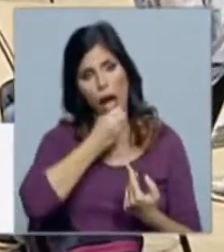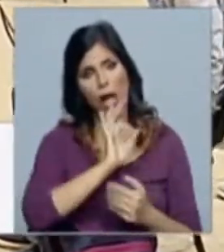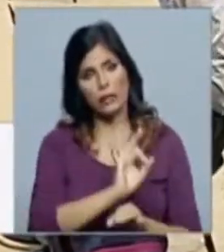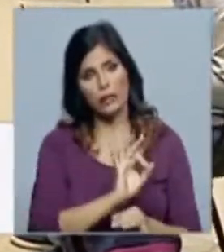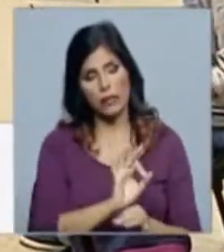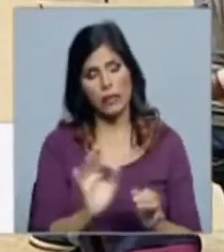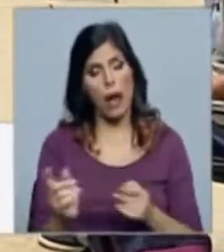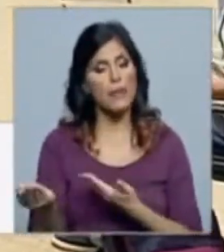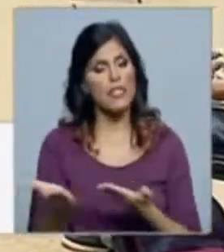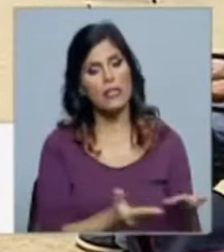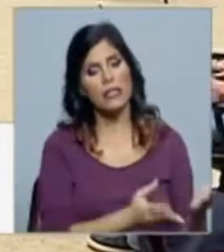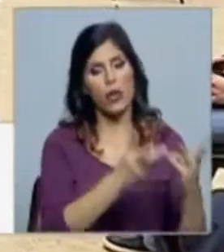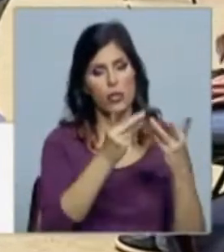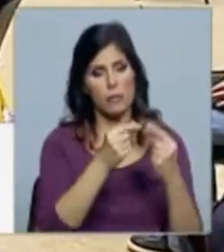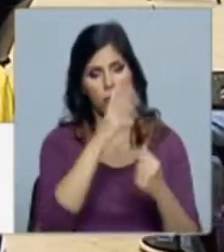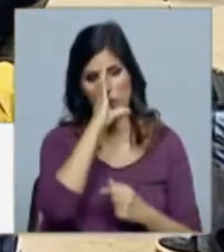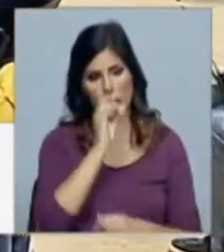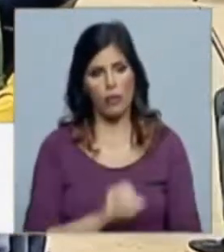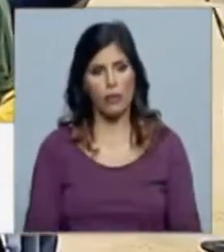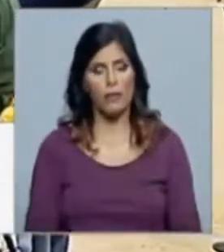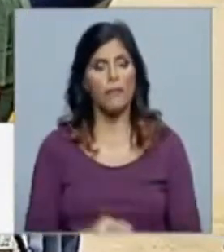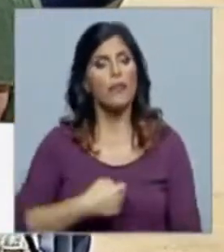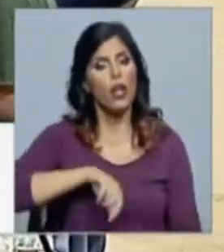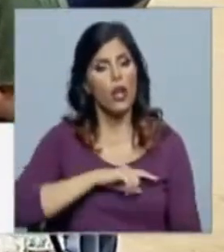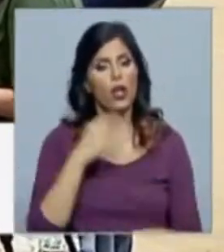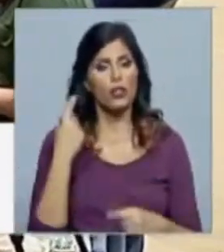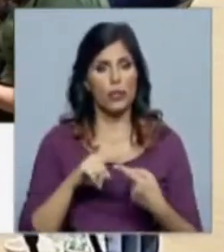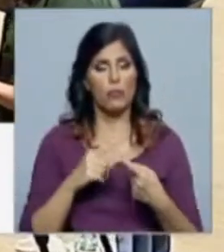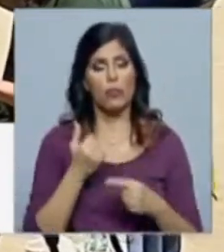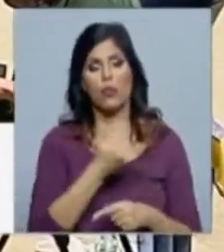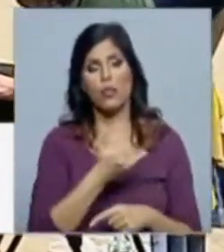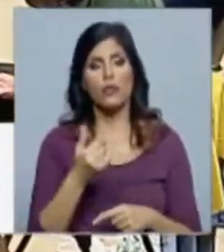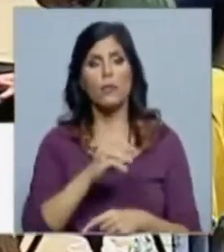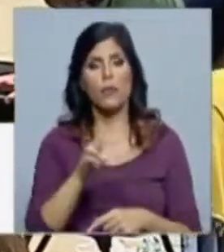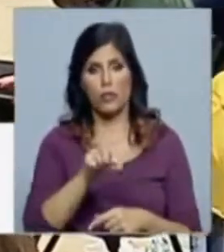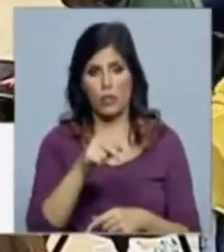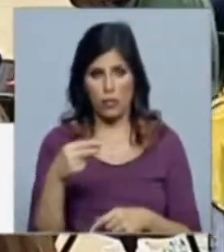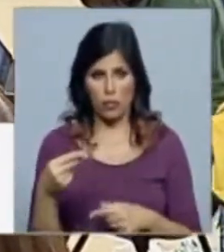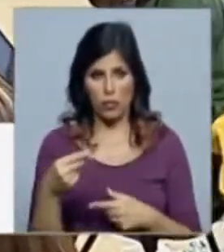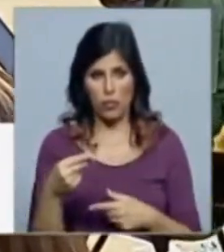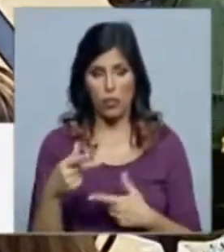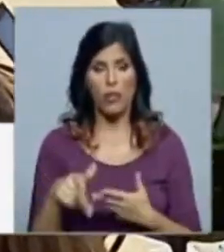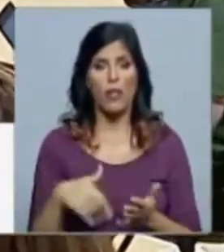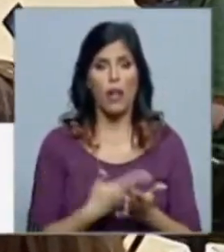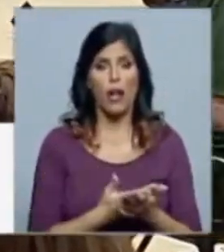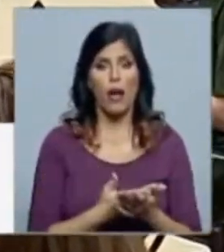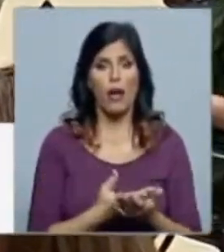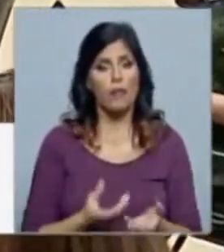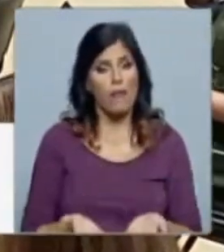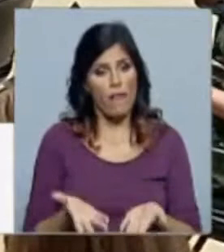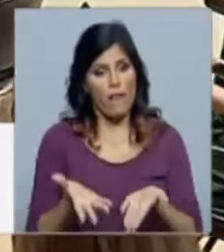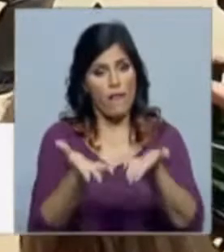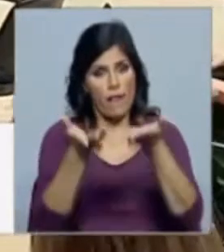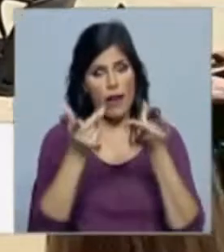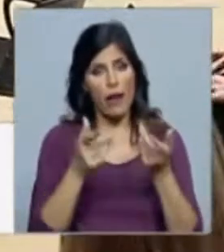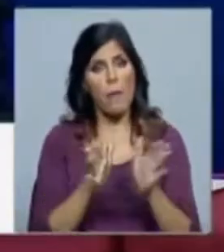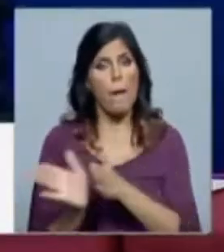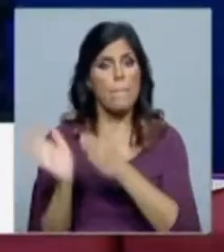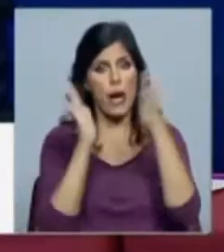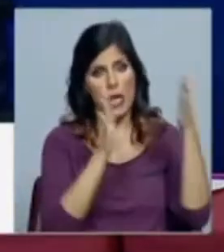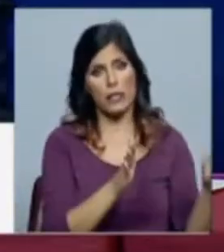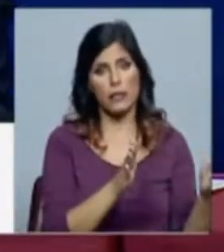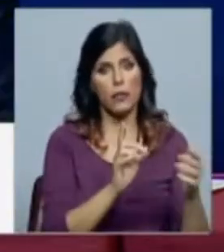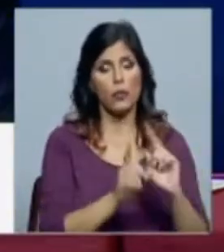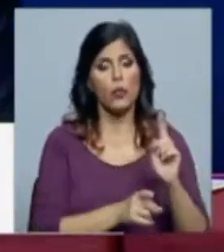na apresentação do orçamento do Estado nós colocamos 200 milhões de euros para recuperar uma parte